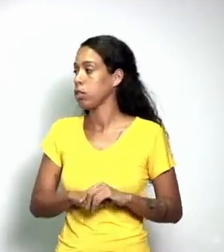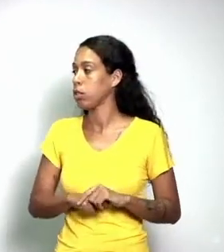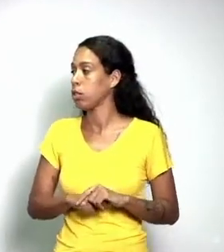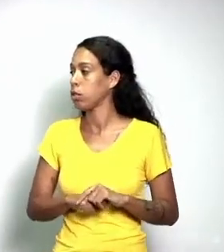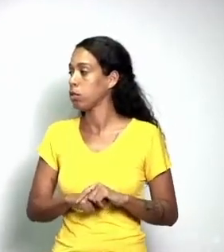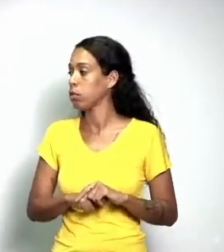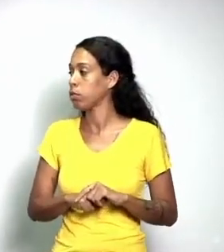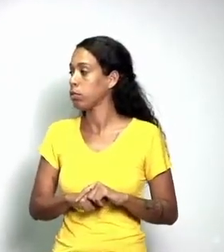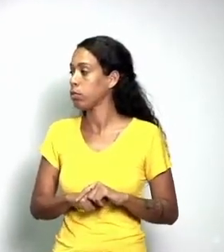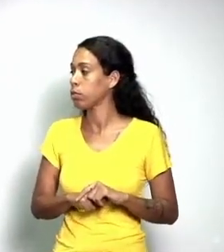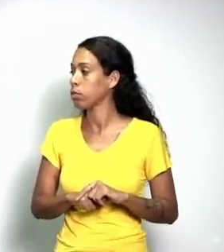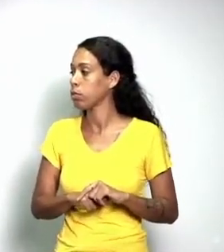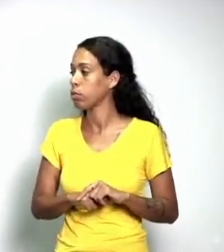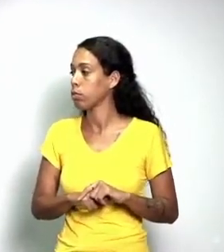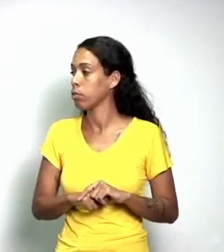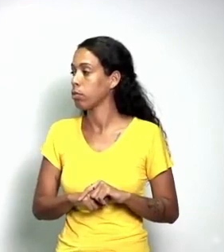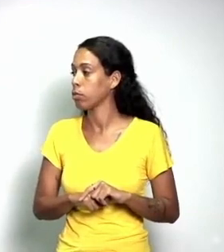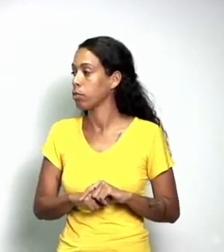Cinema e Relação.